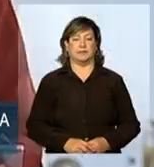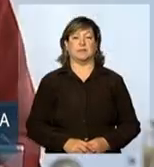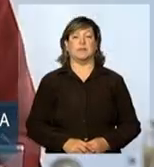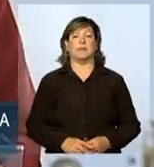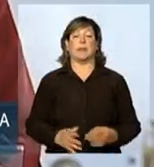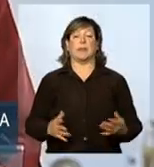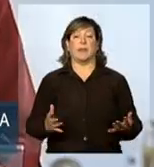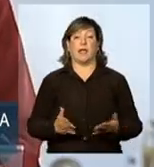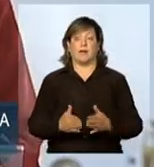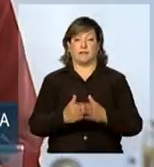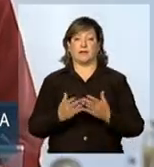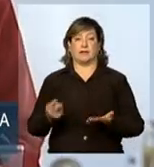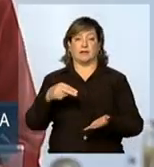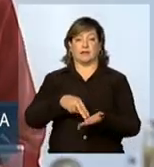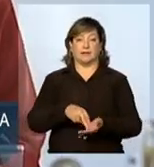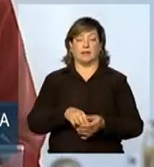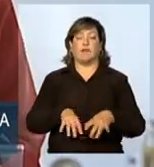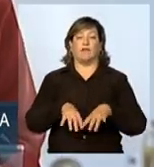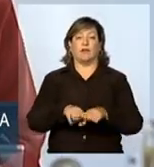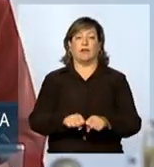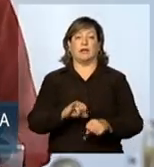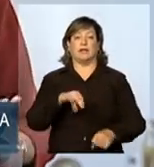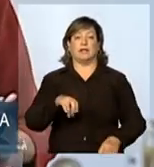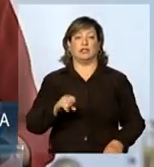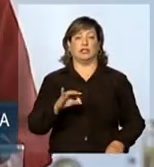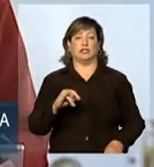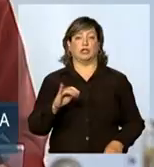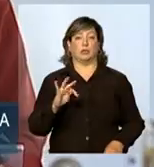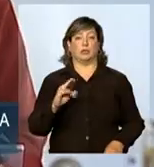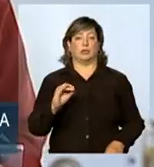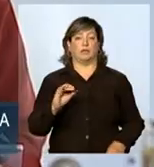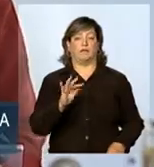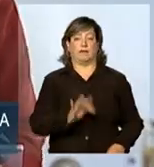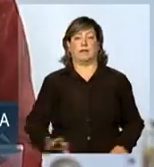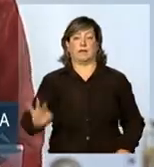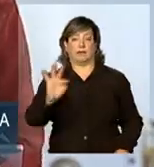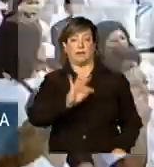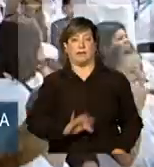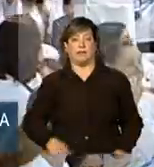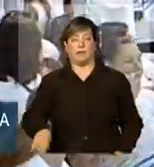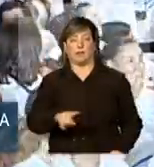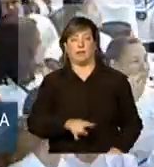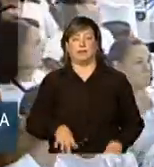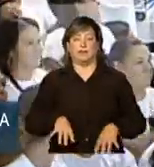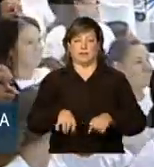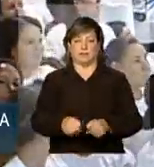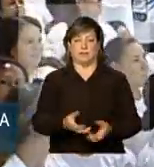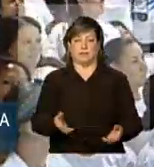Agora o formando do Instituto Federal, dos Institutos Federais.